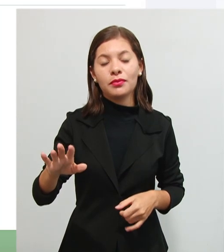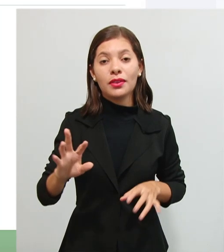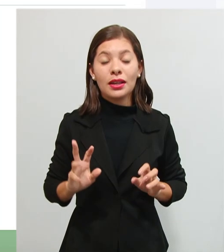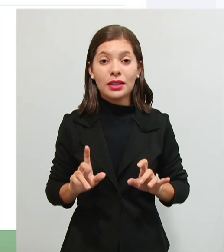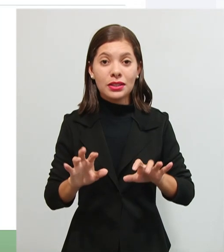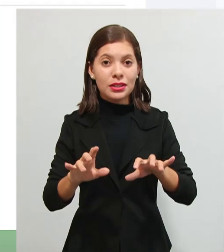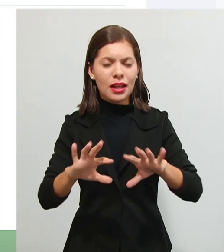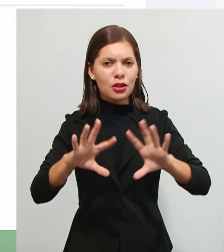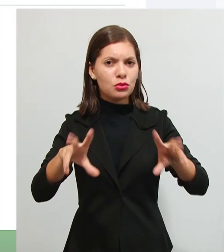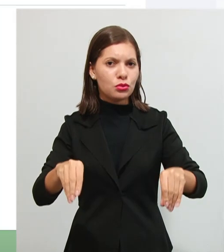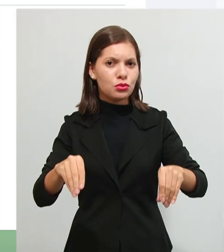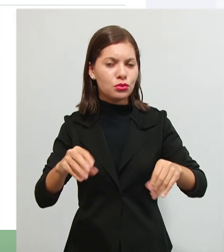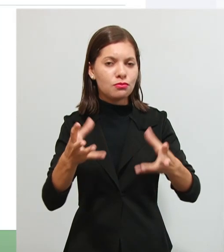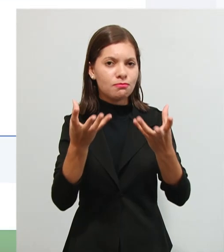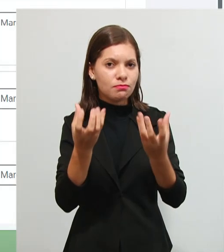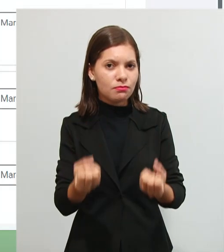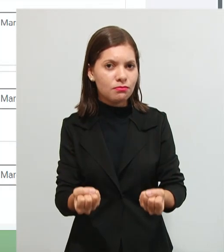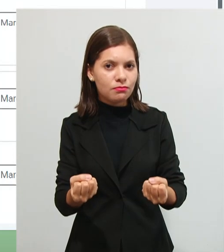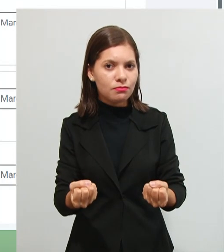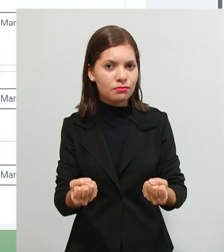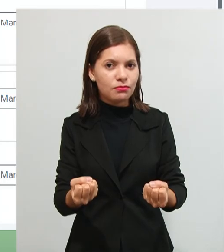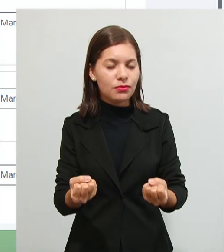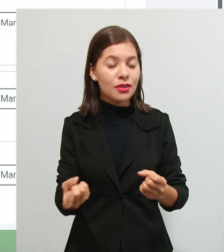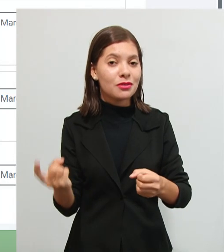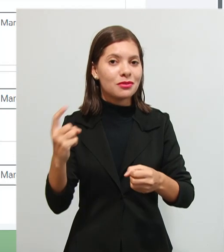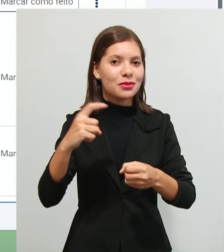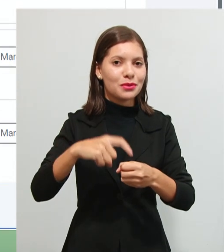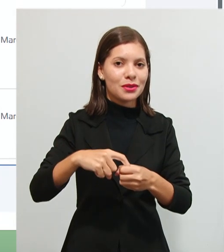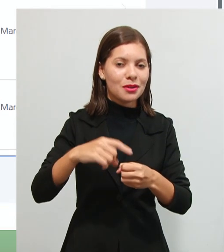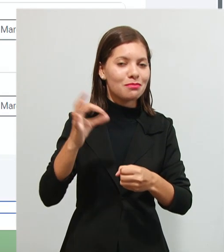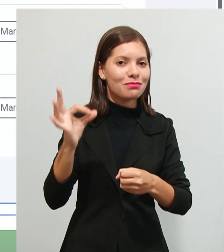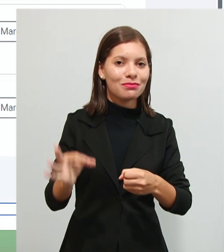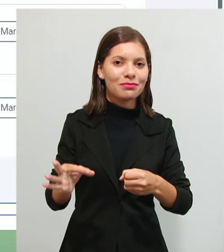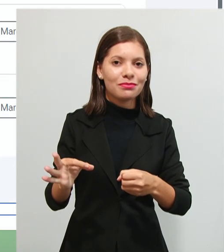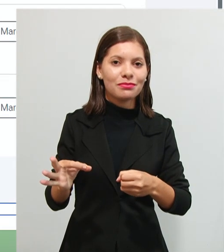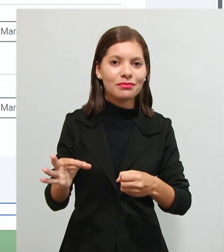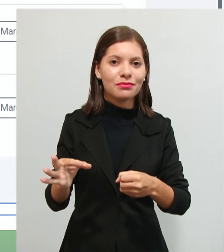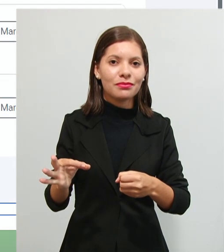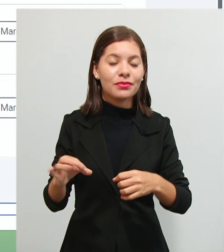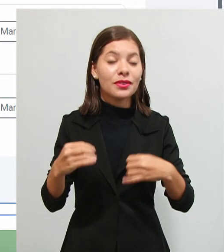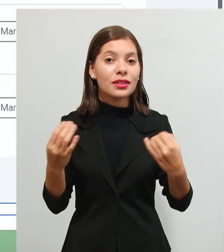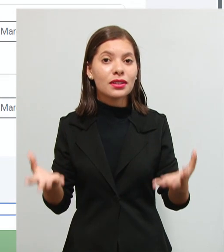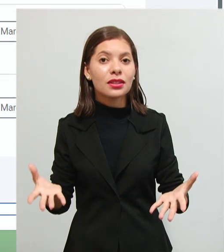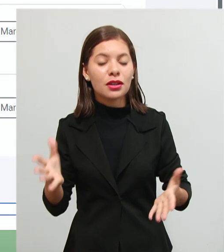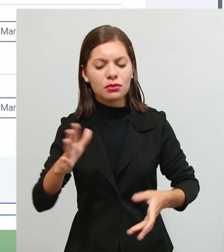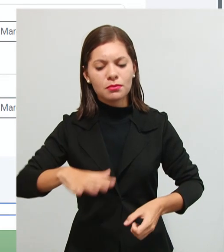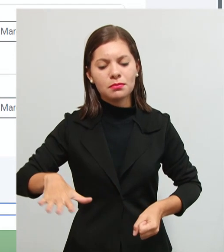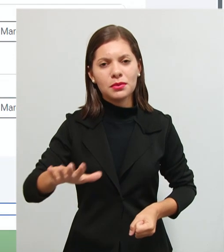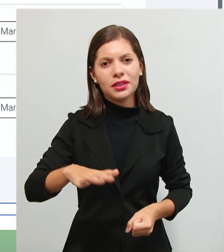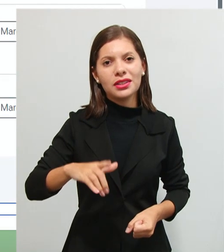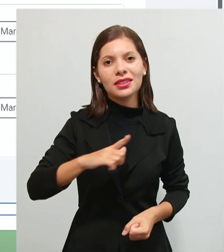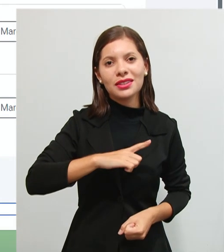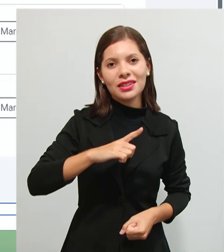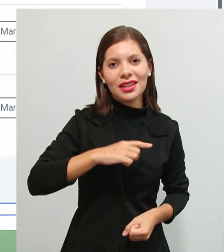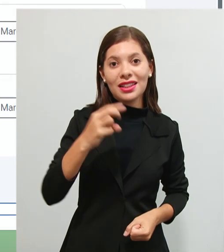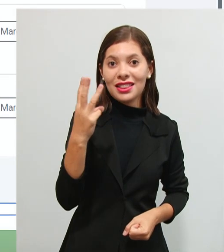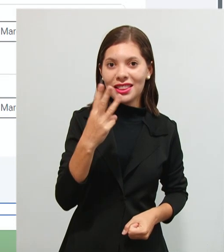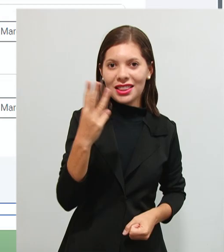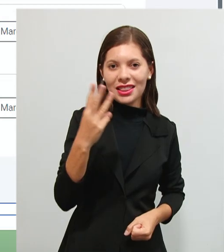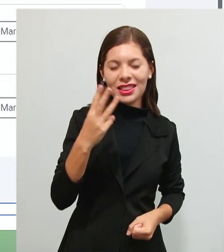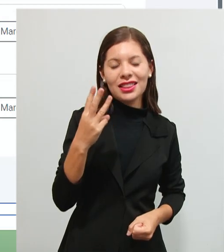Digitado tudo, eu vou salvar e voltar. Pronto. Então, nosso ambiente já tem 3